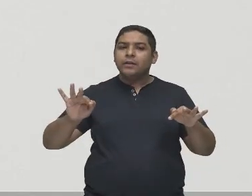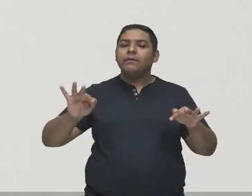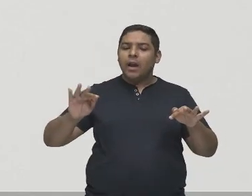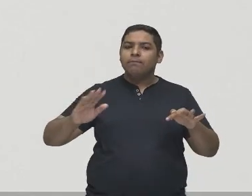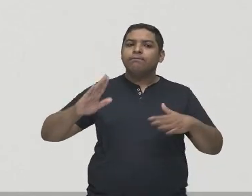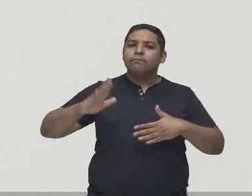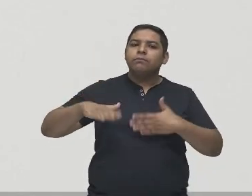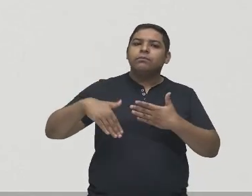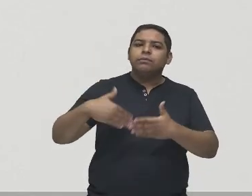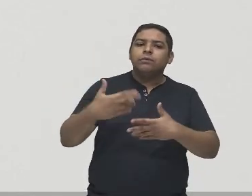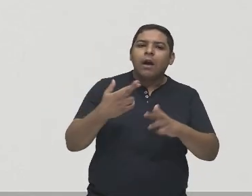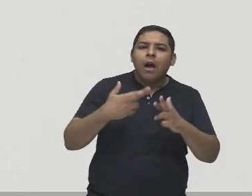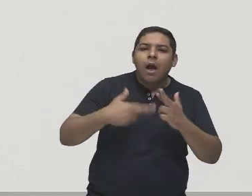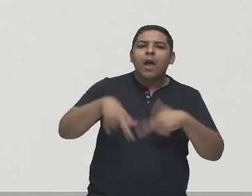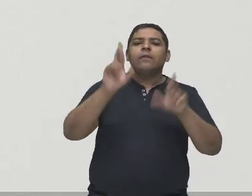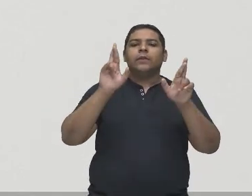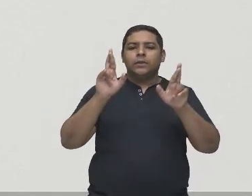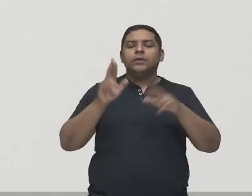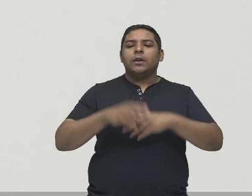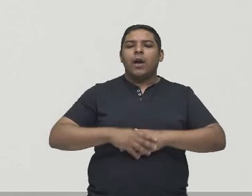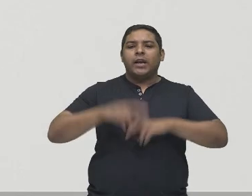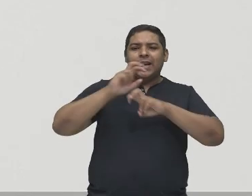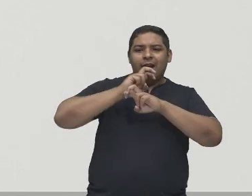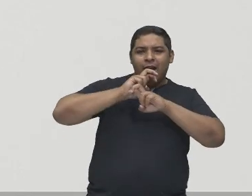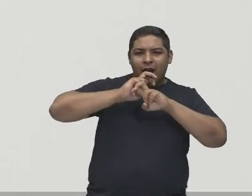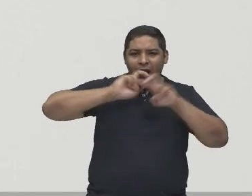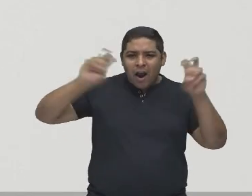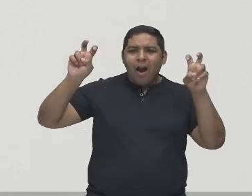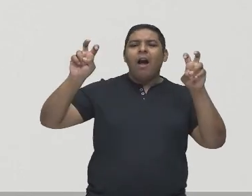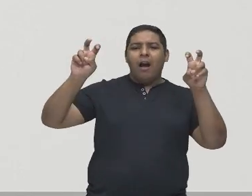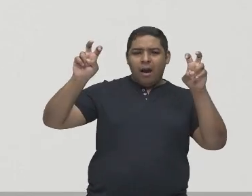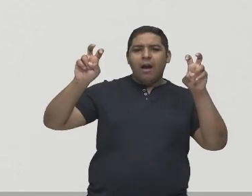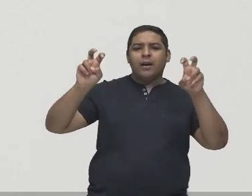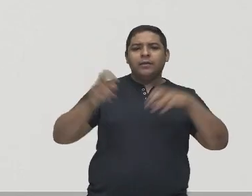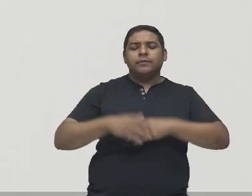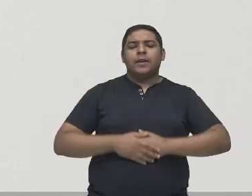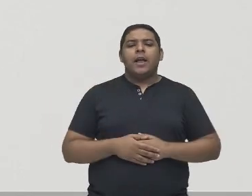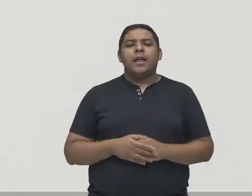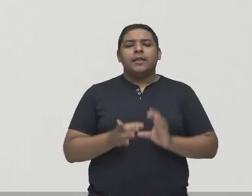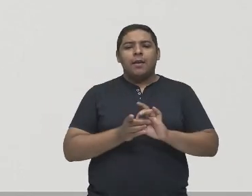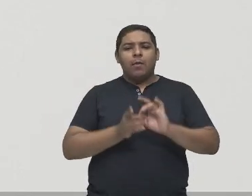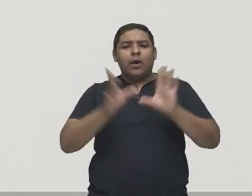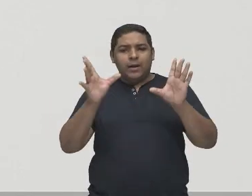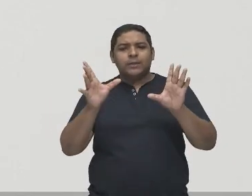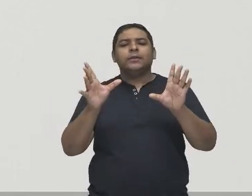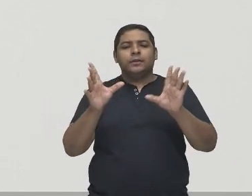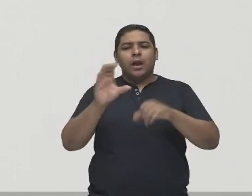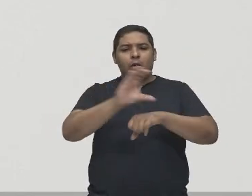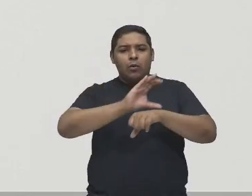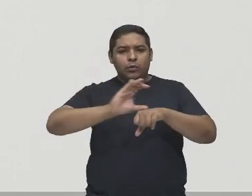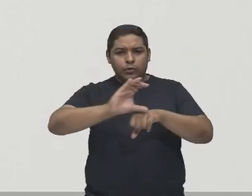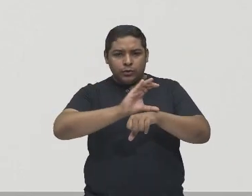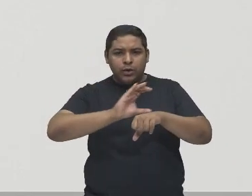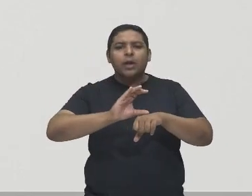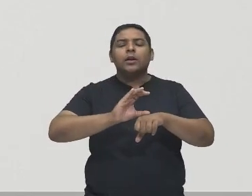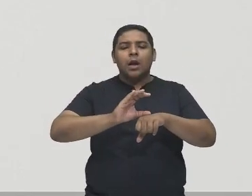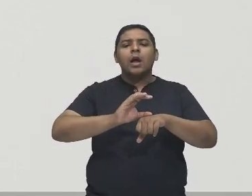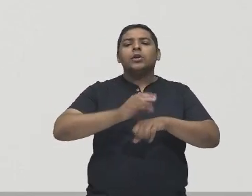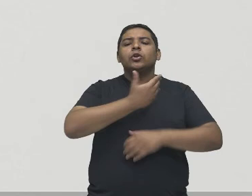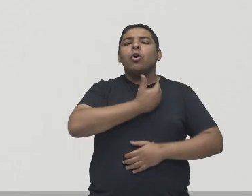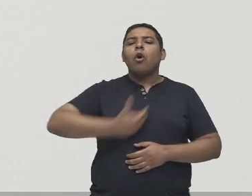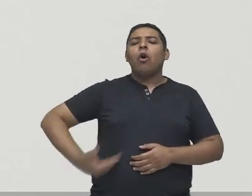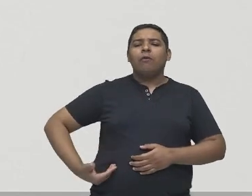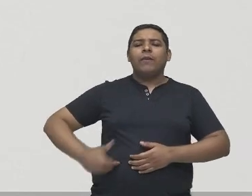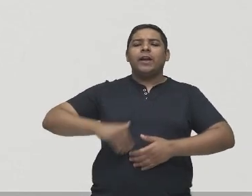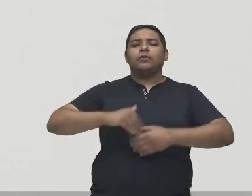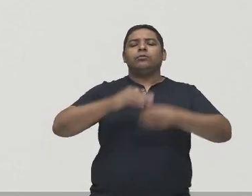gente. Tornou-se o grito de ativistas em prol da democracia liberal ou constitucional e da derrubada de governos opressores